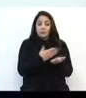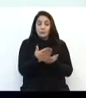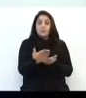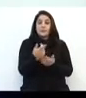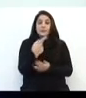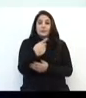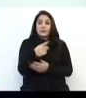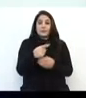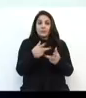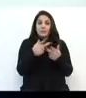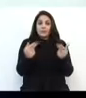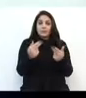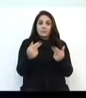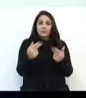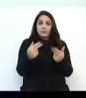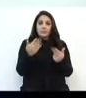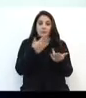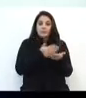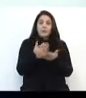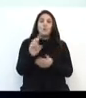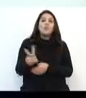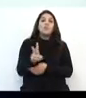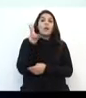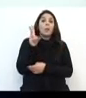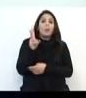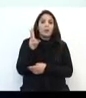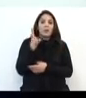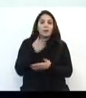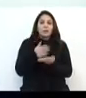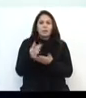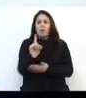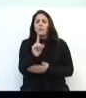esse é o nosso ponto de partida, vamos dizer assim. Se alguém